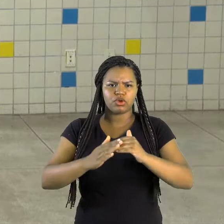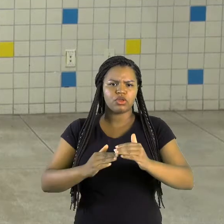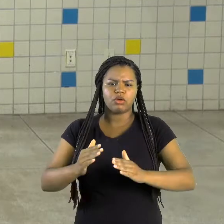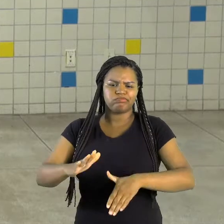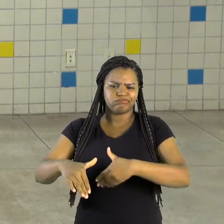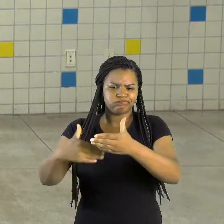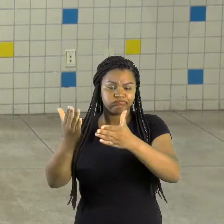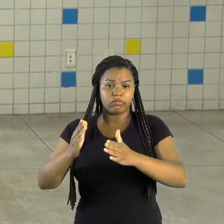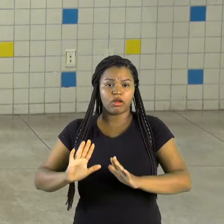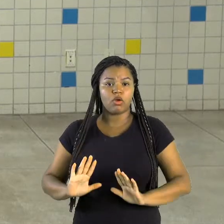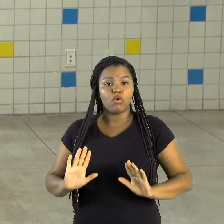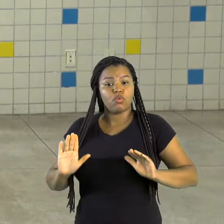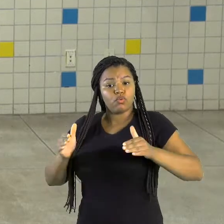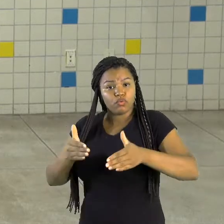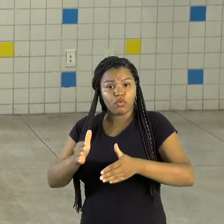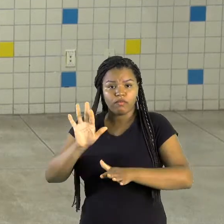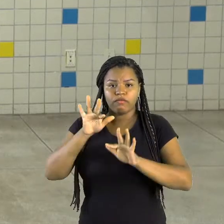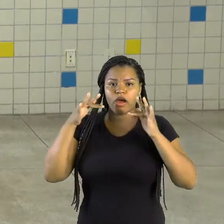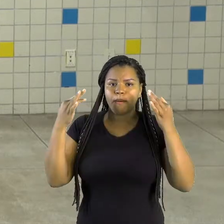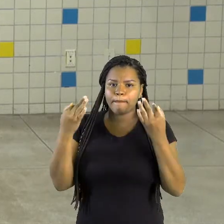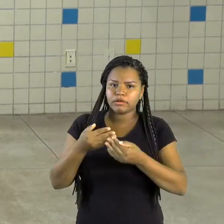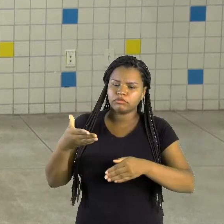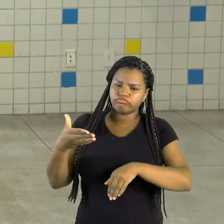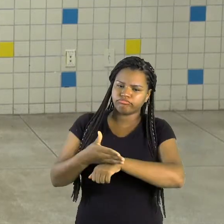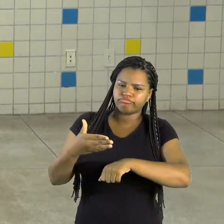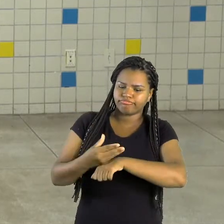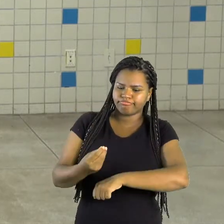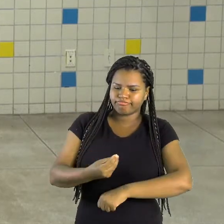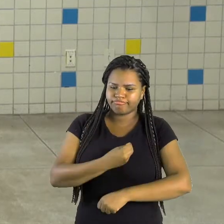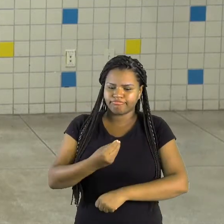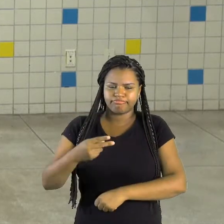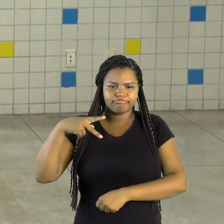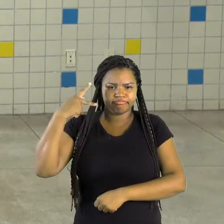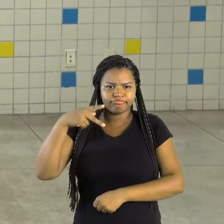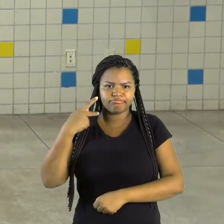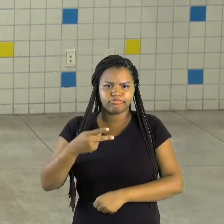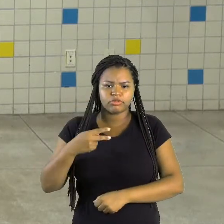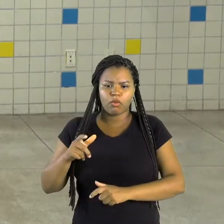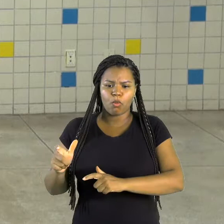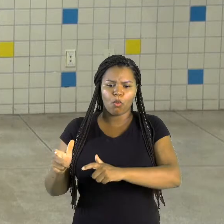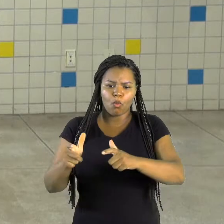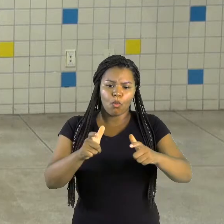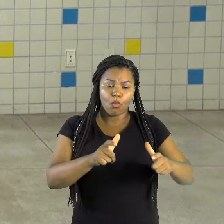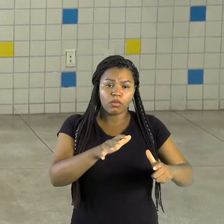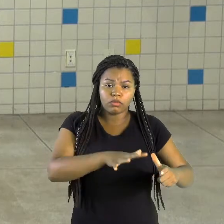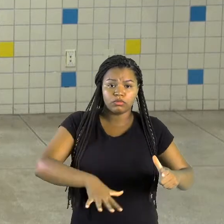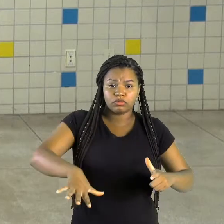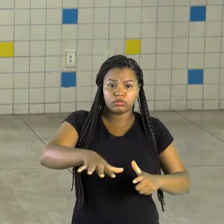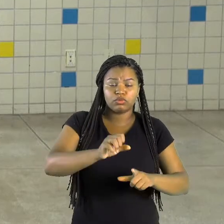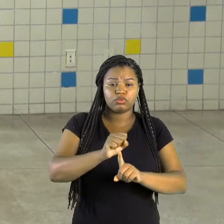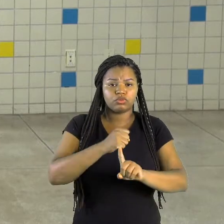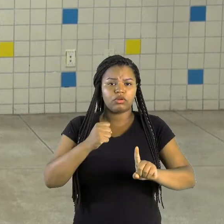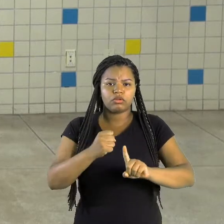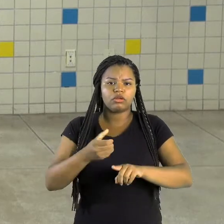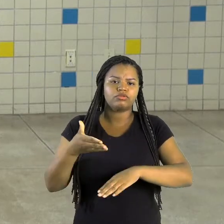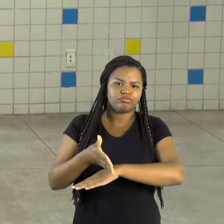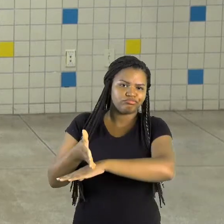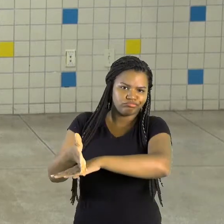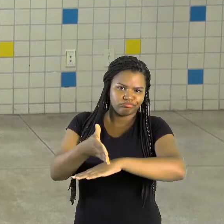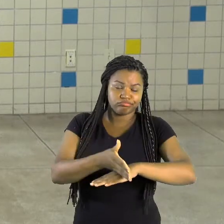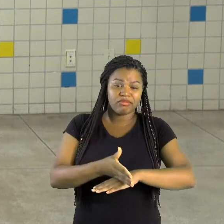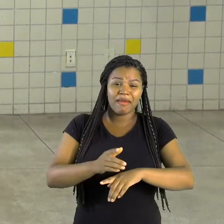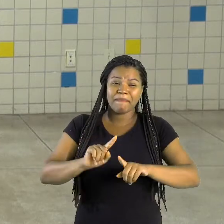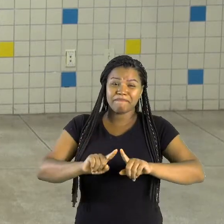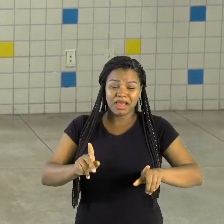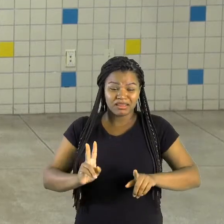sua família, participam da vida política, estão em diversos ramos da sociedade, mas nem sempre foi assim.